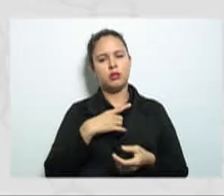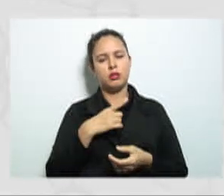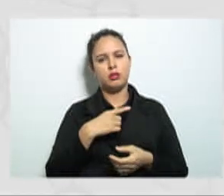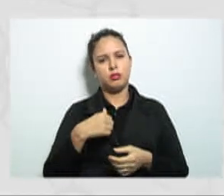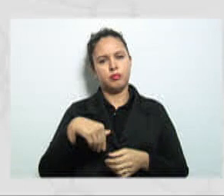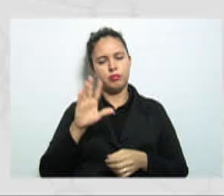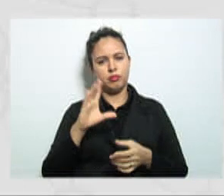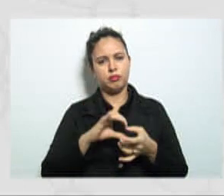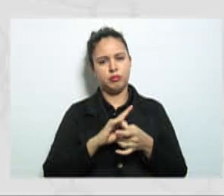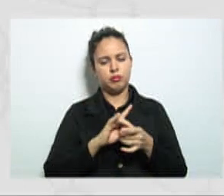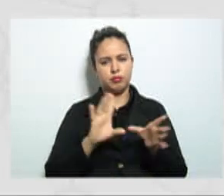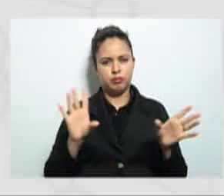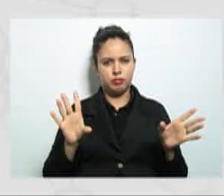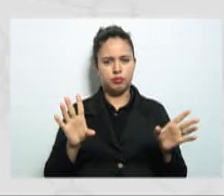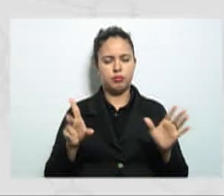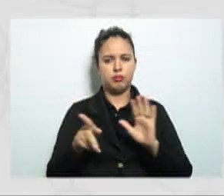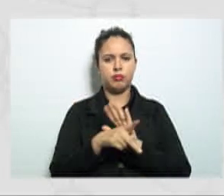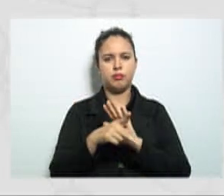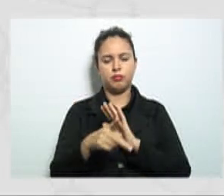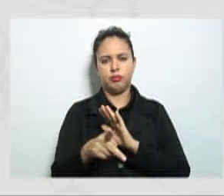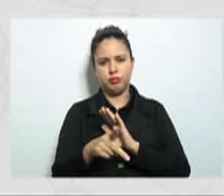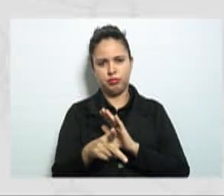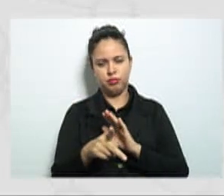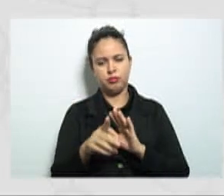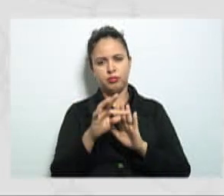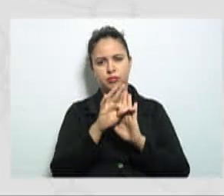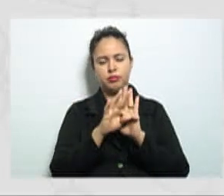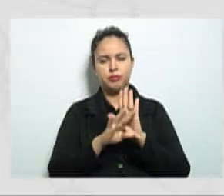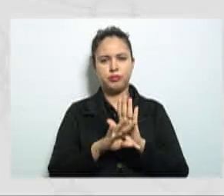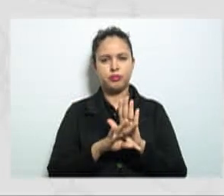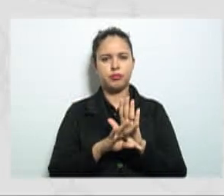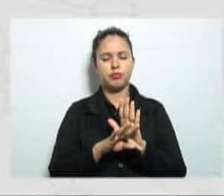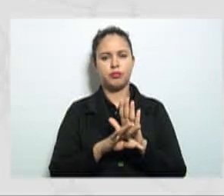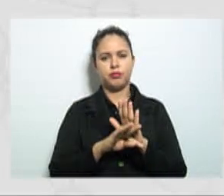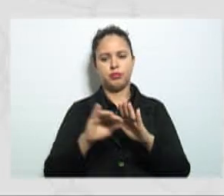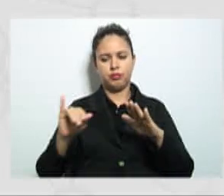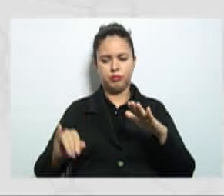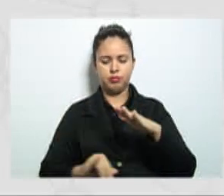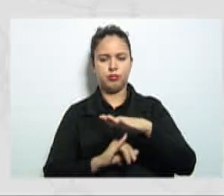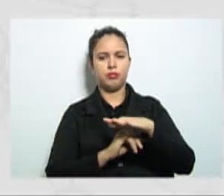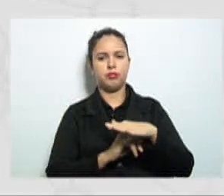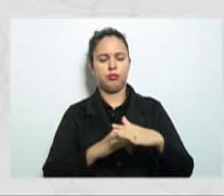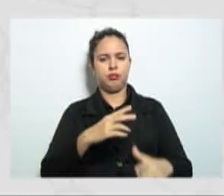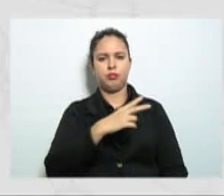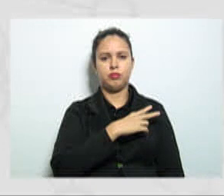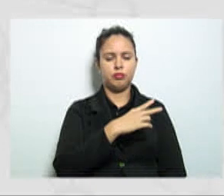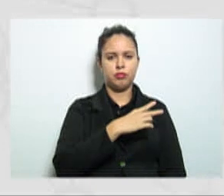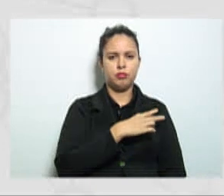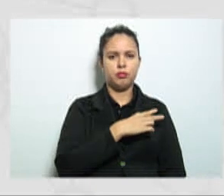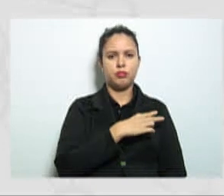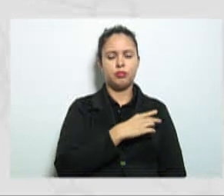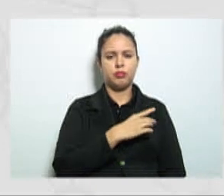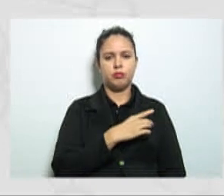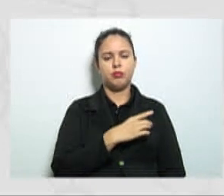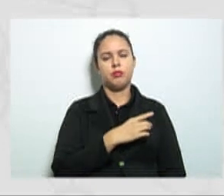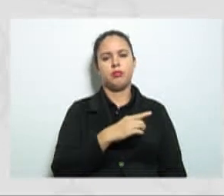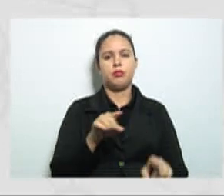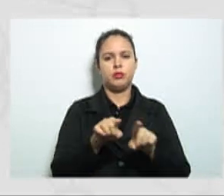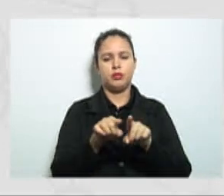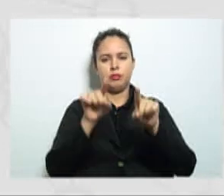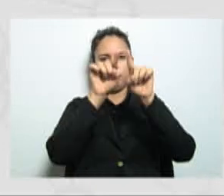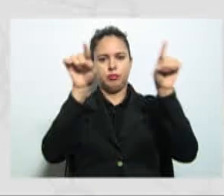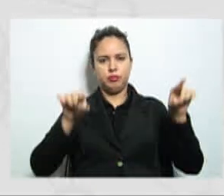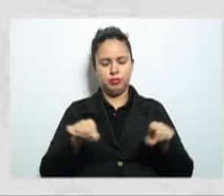por se tratarem de textos de instituições privadas. O corpo da carta, que vai conter o